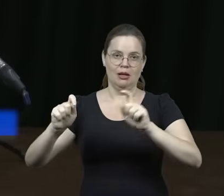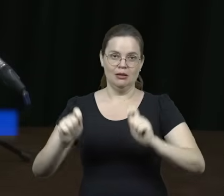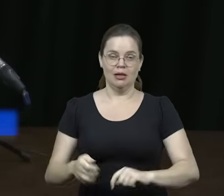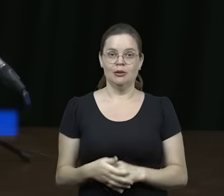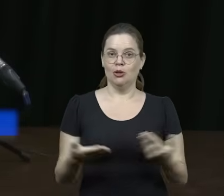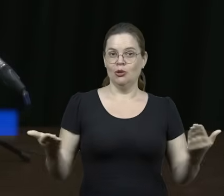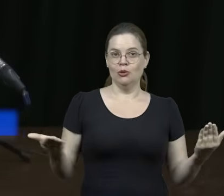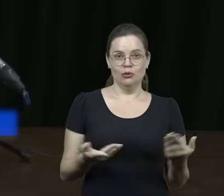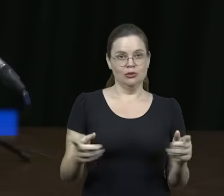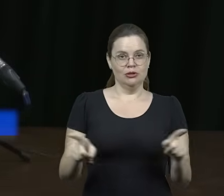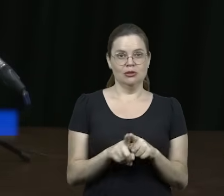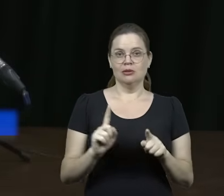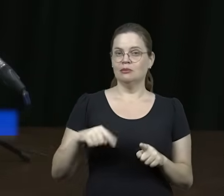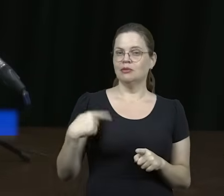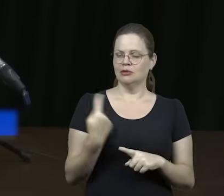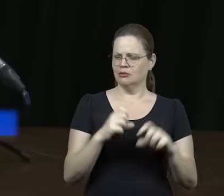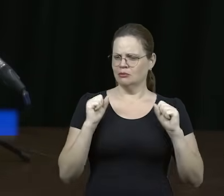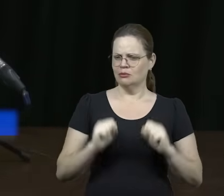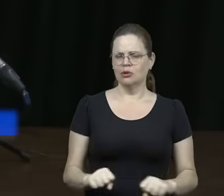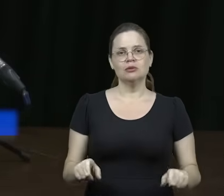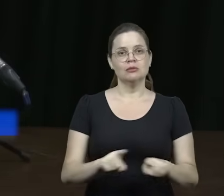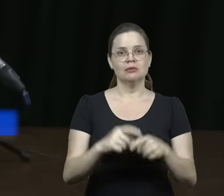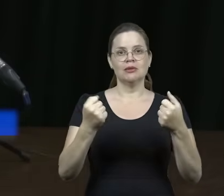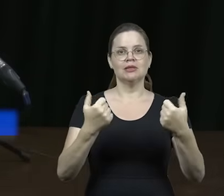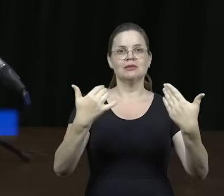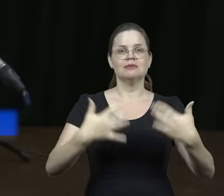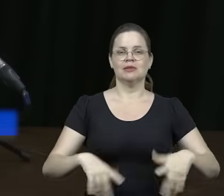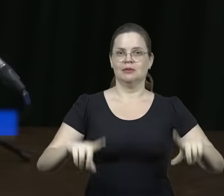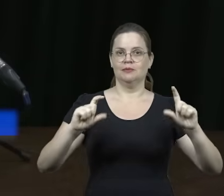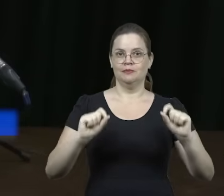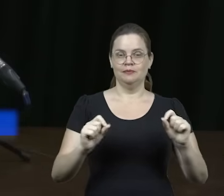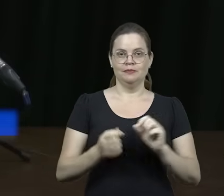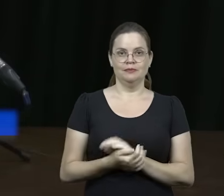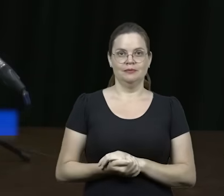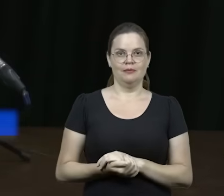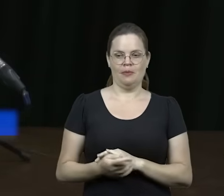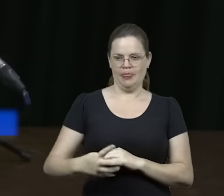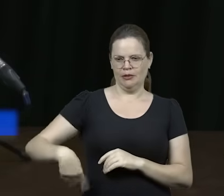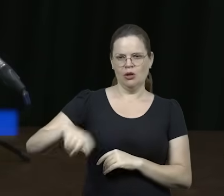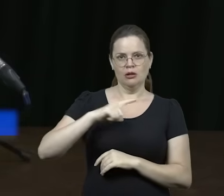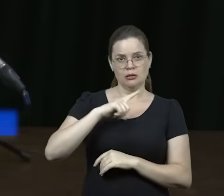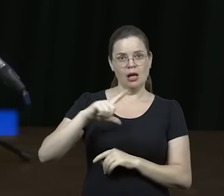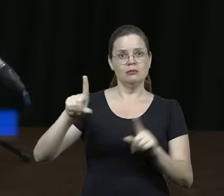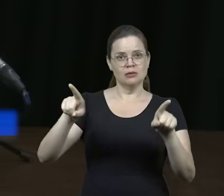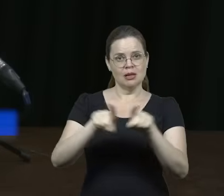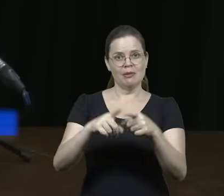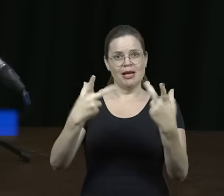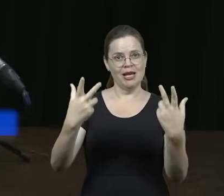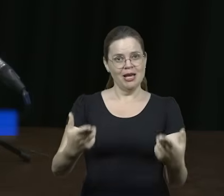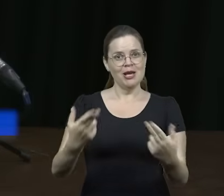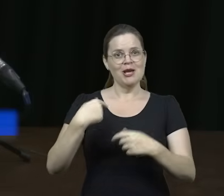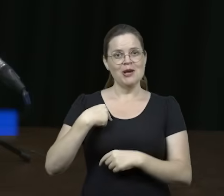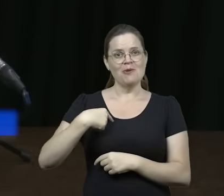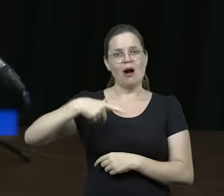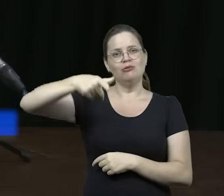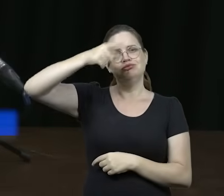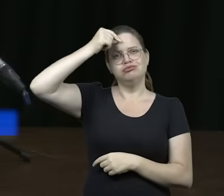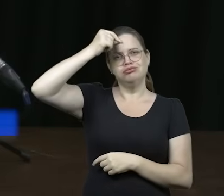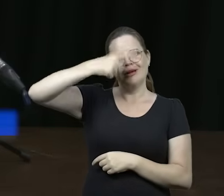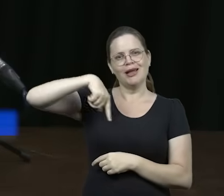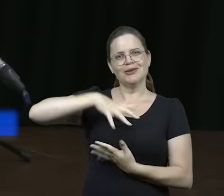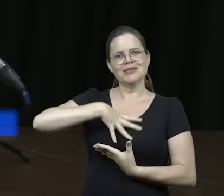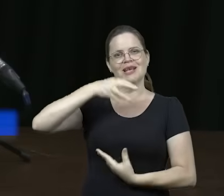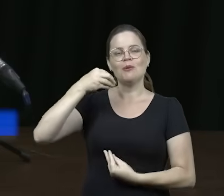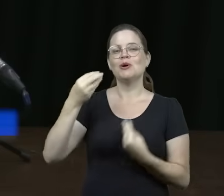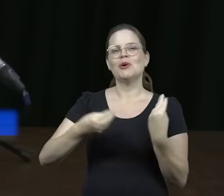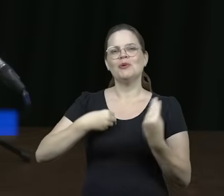dizer também que temos no Espírito Santo essa sombra que traz refrigério para a nossa alma,